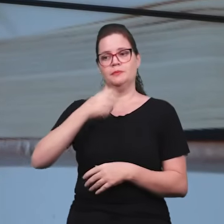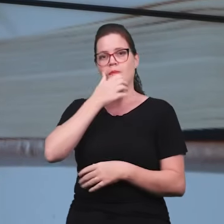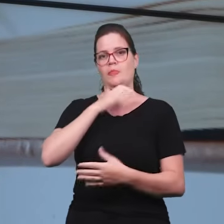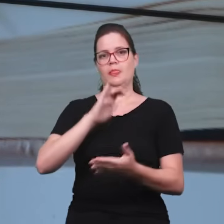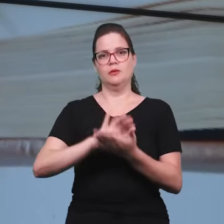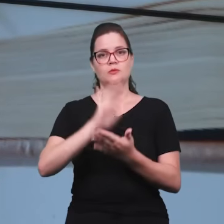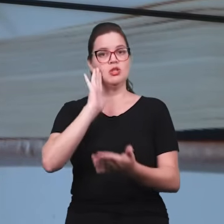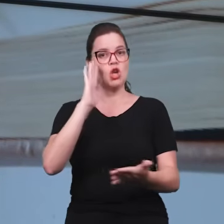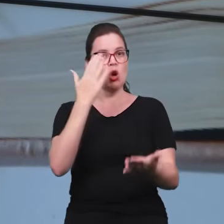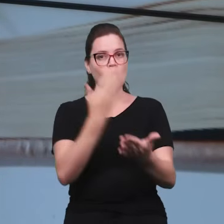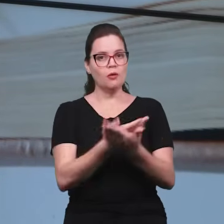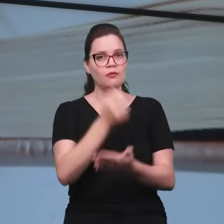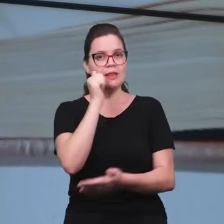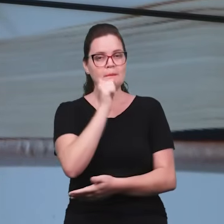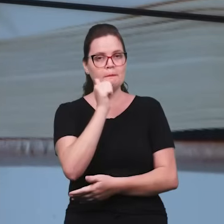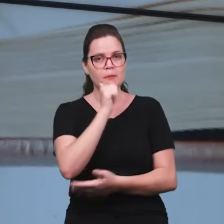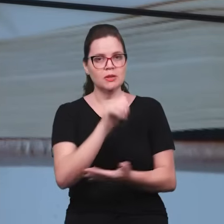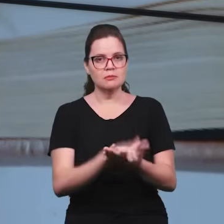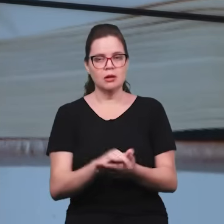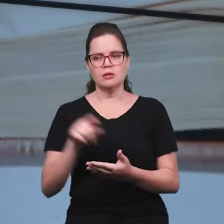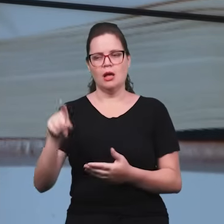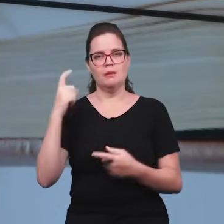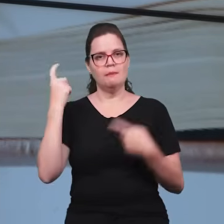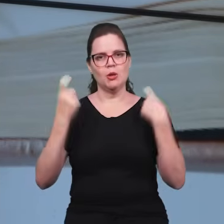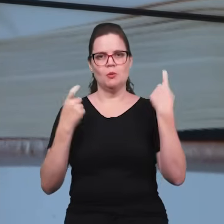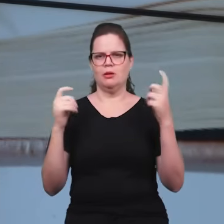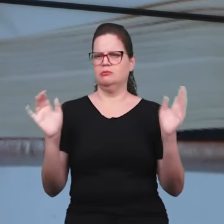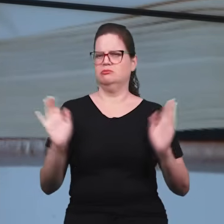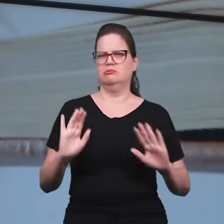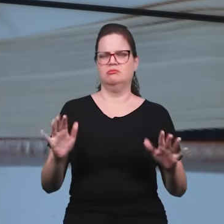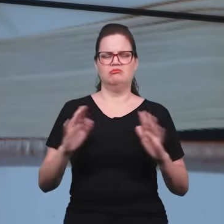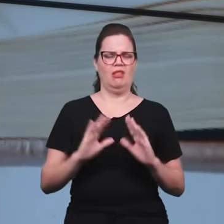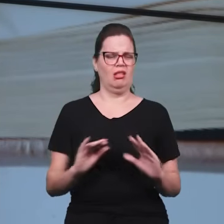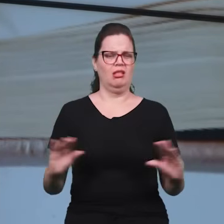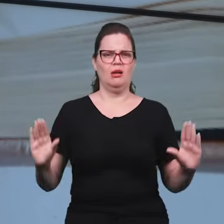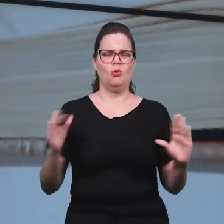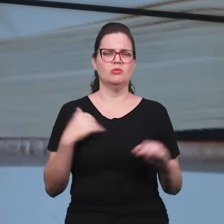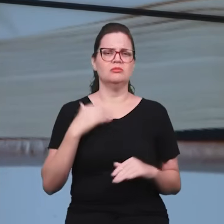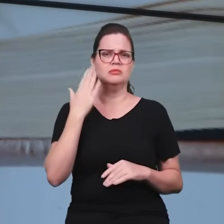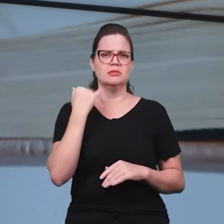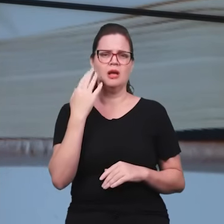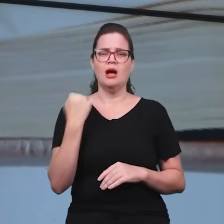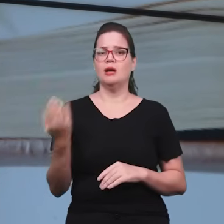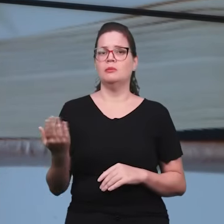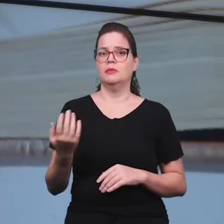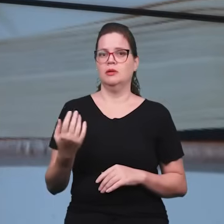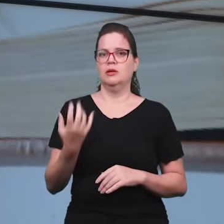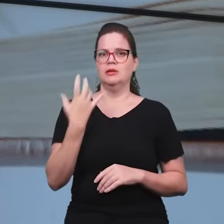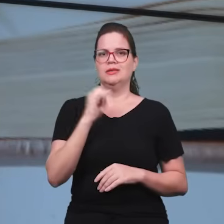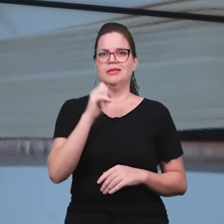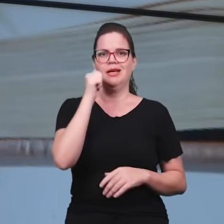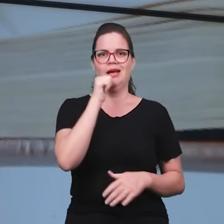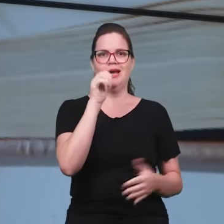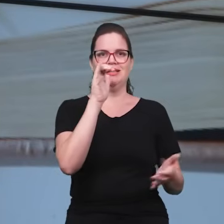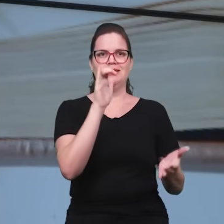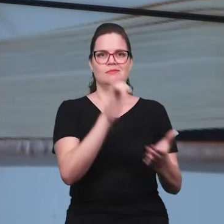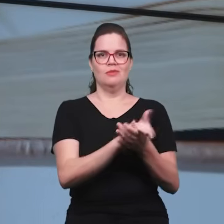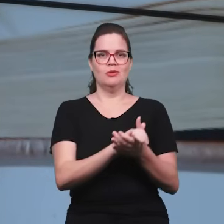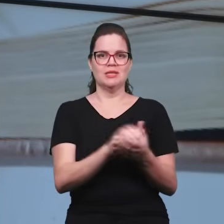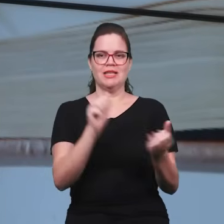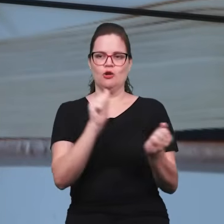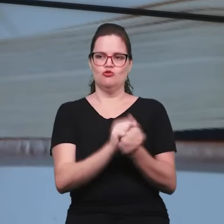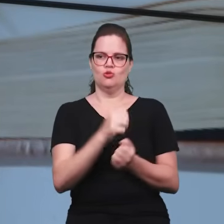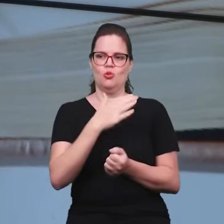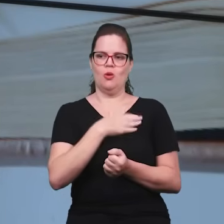que confia, ele não tem preocupações. Ele não tem preocupações se a esposa está com a mãe dele, com a